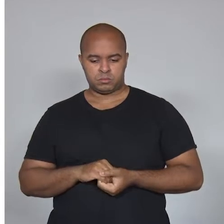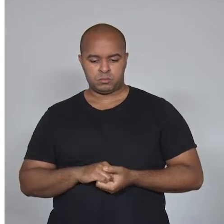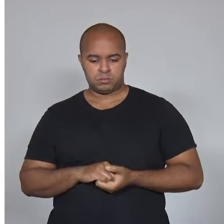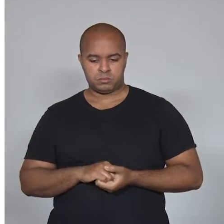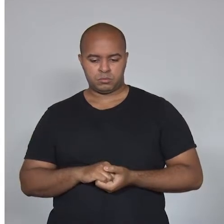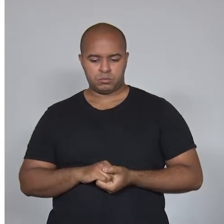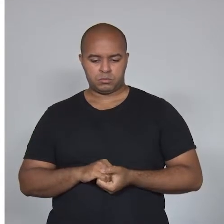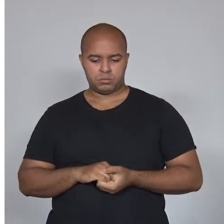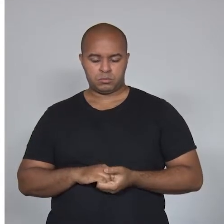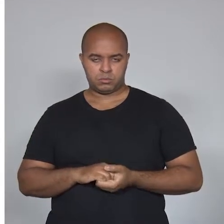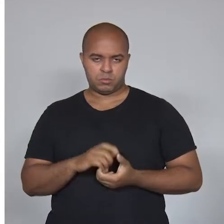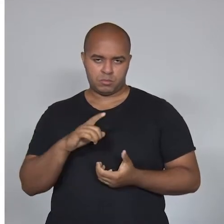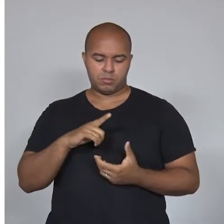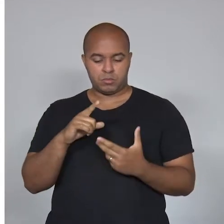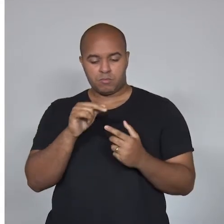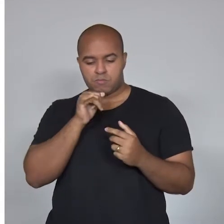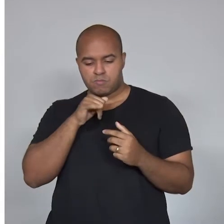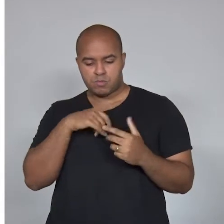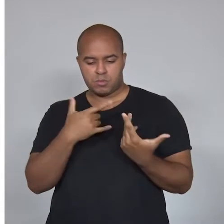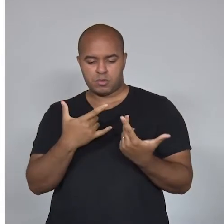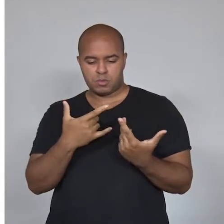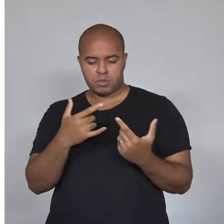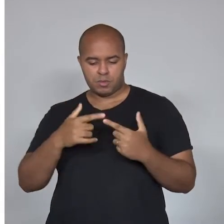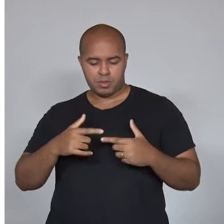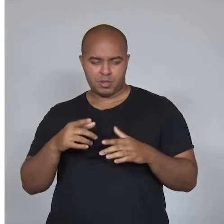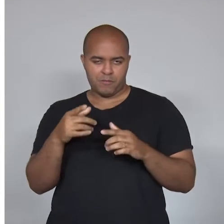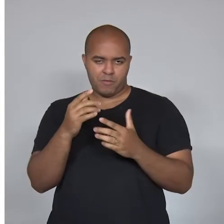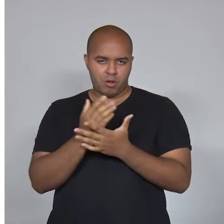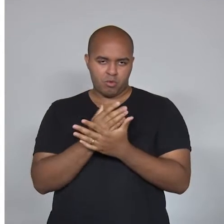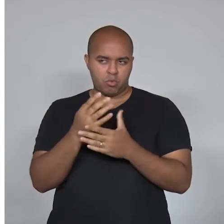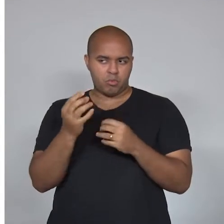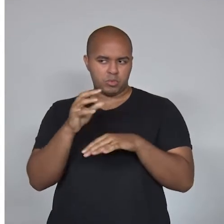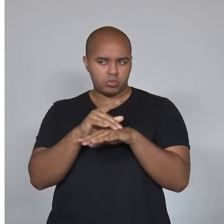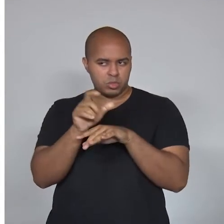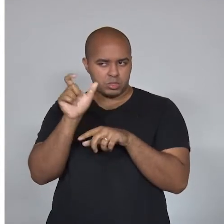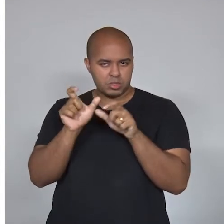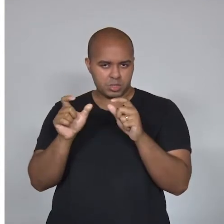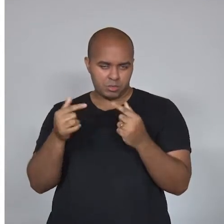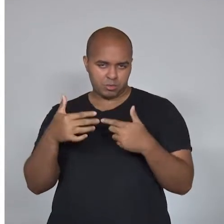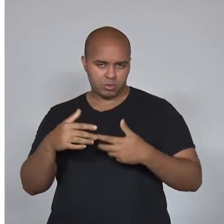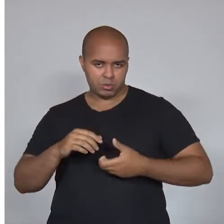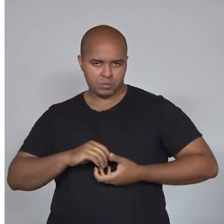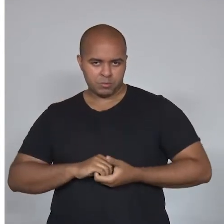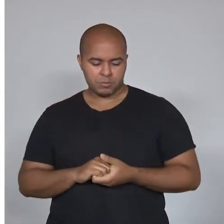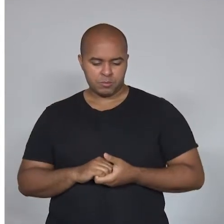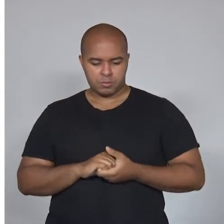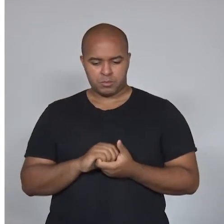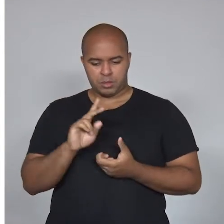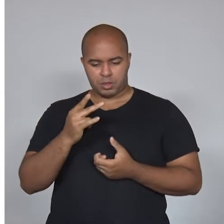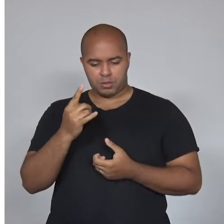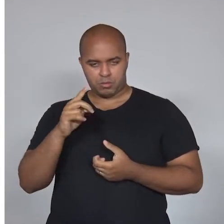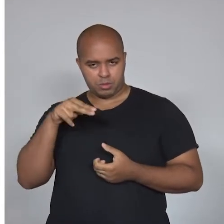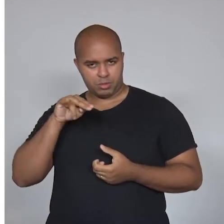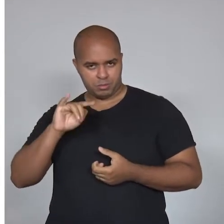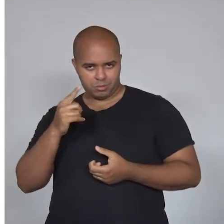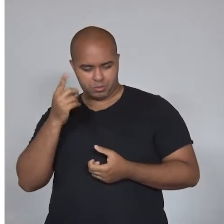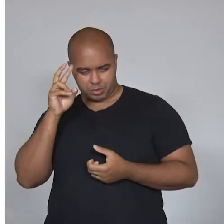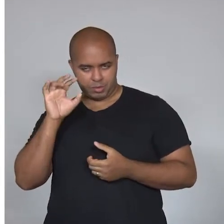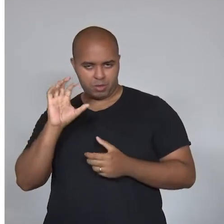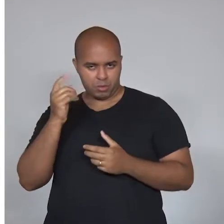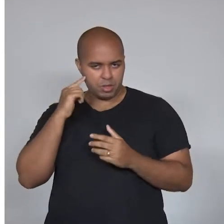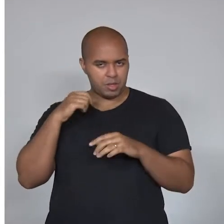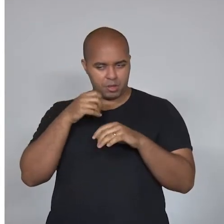avian flu, now classified as influenza A H1N1 virus,